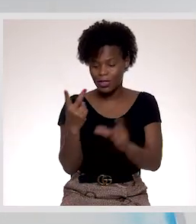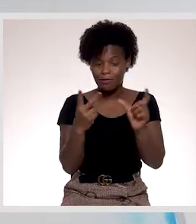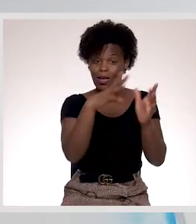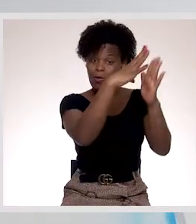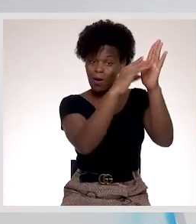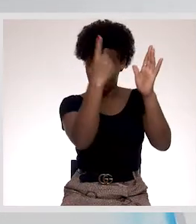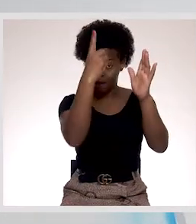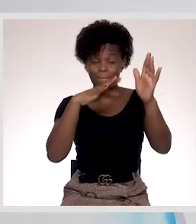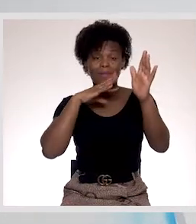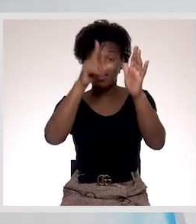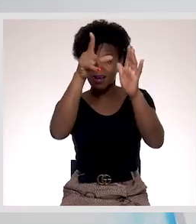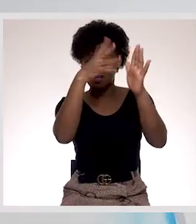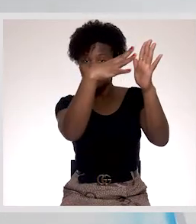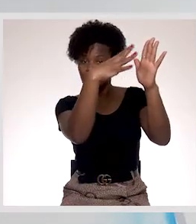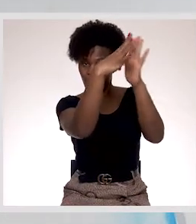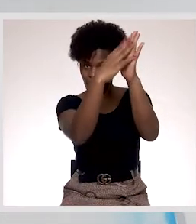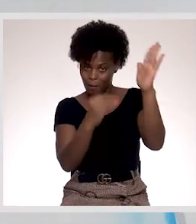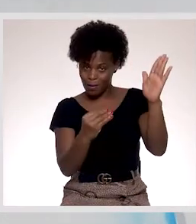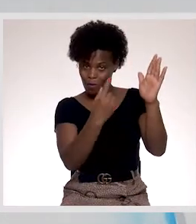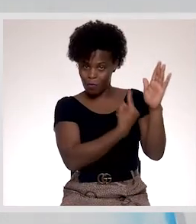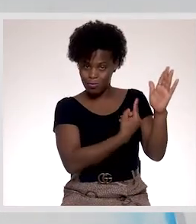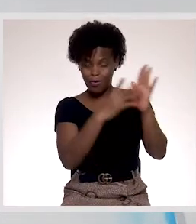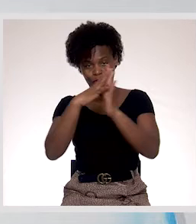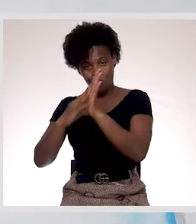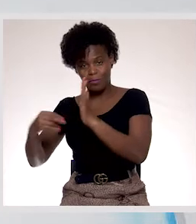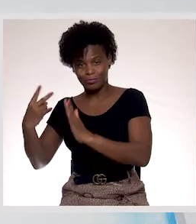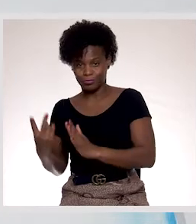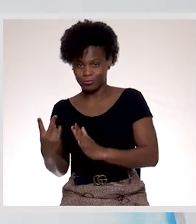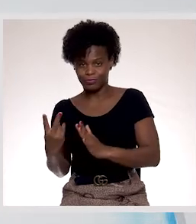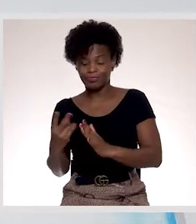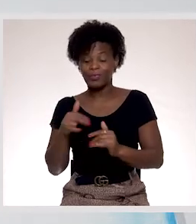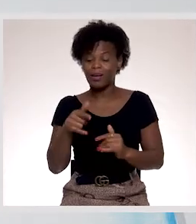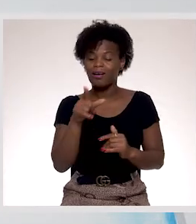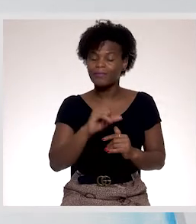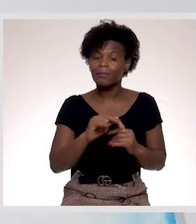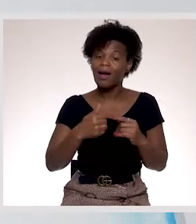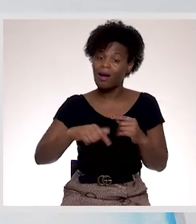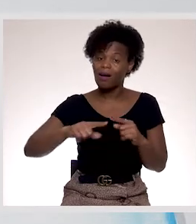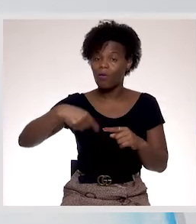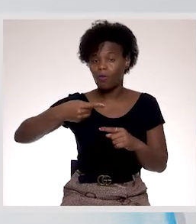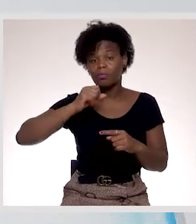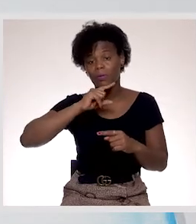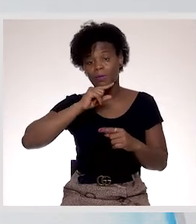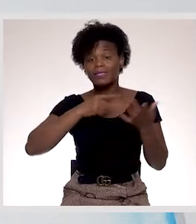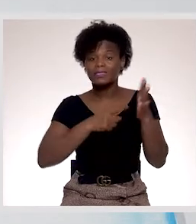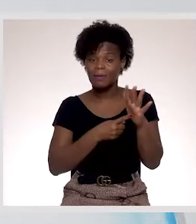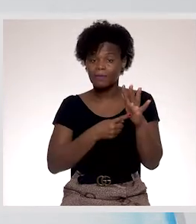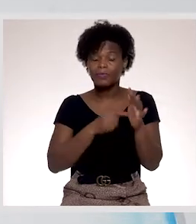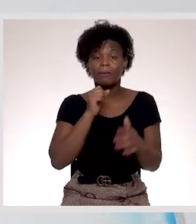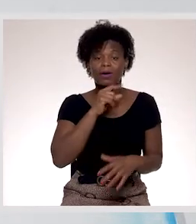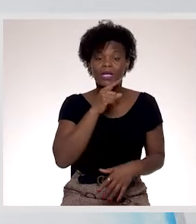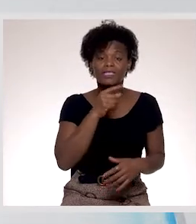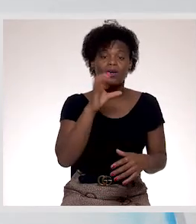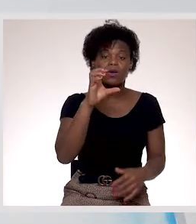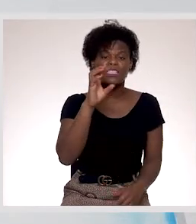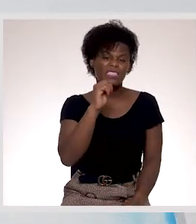duas moléculas filhas. Esta aqui é a hipótese conservativa. No entanto, também existem outras hipóteses, como nesse caso a